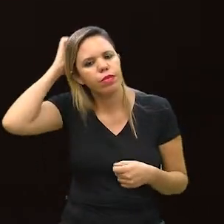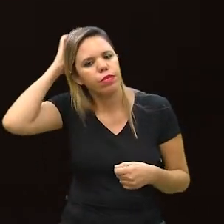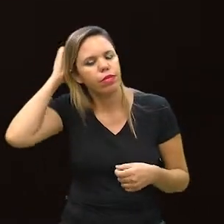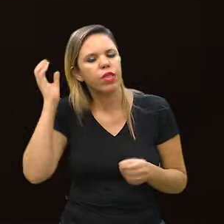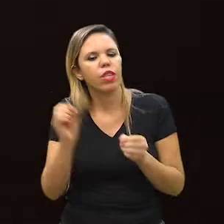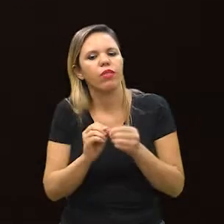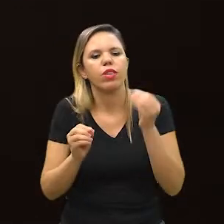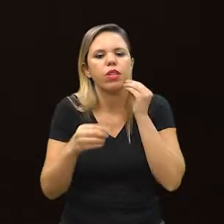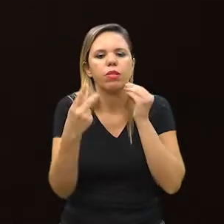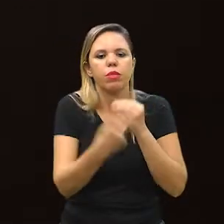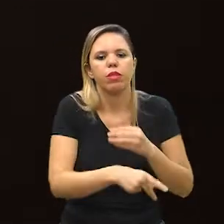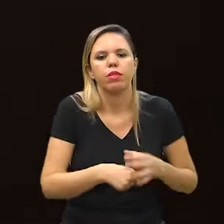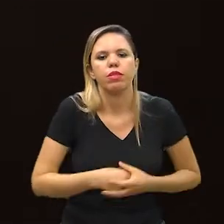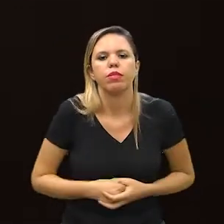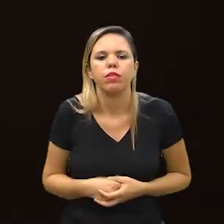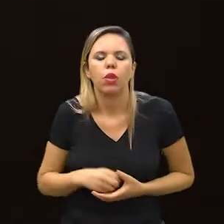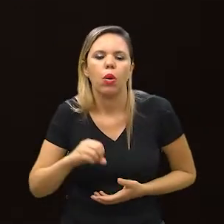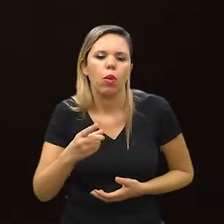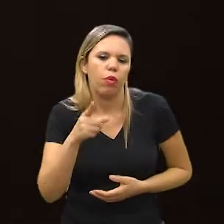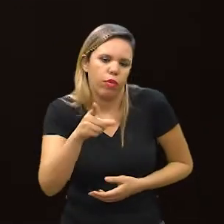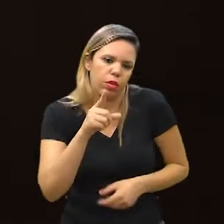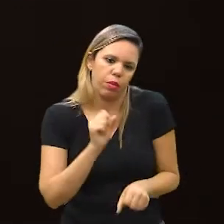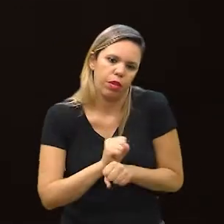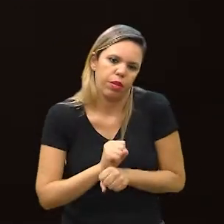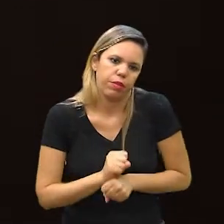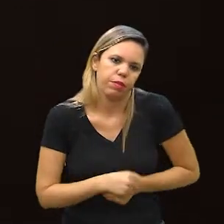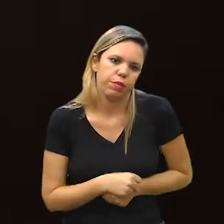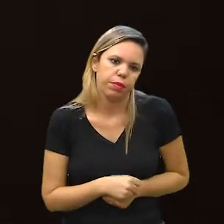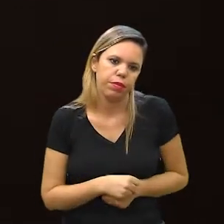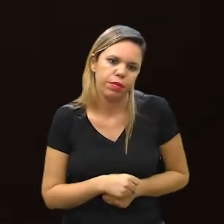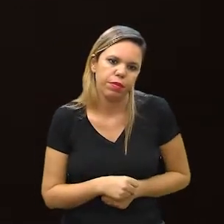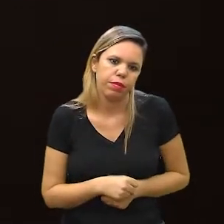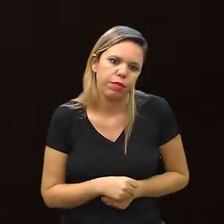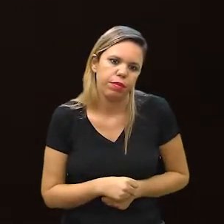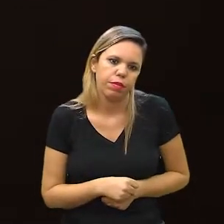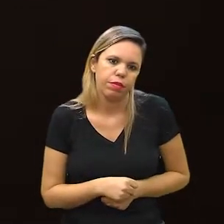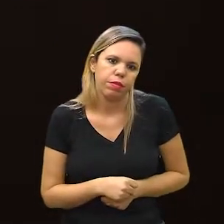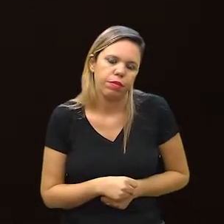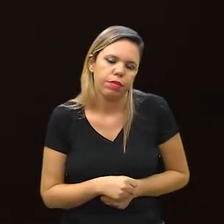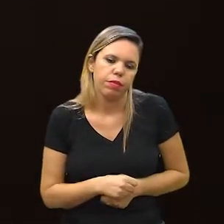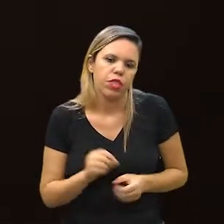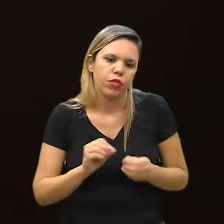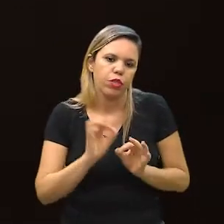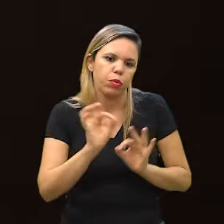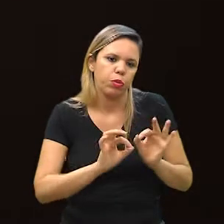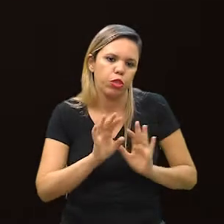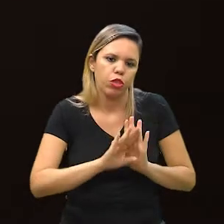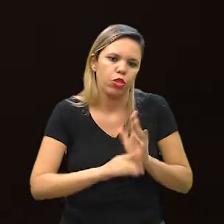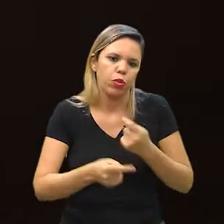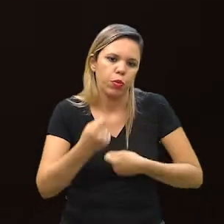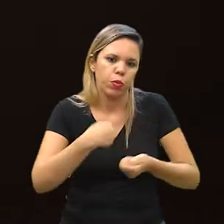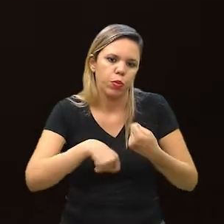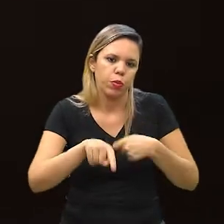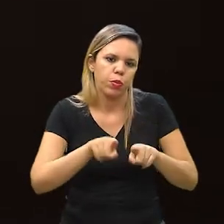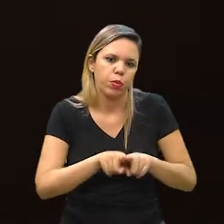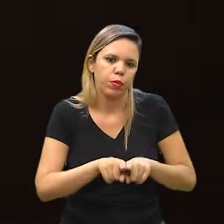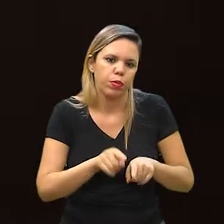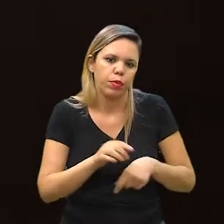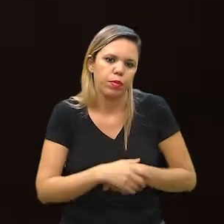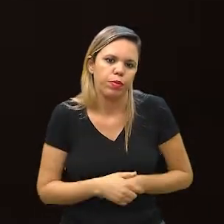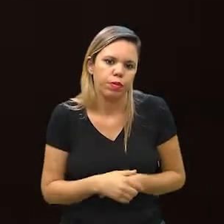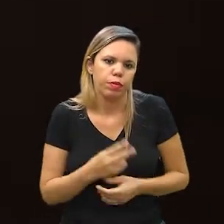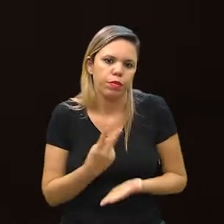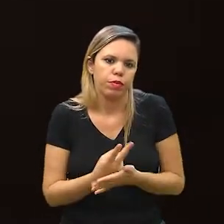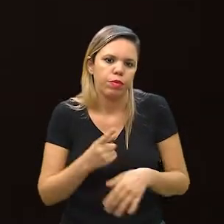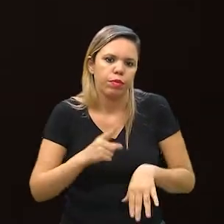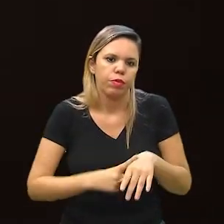uma oportunidade, ou você deu uma parada, foi fazendo aí o planejamento de negócio, também ao mesmo